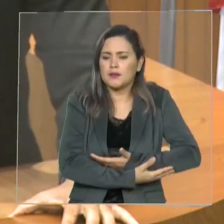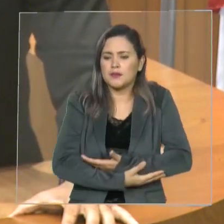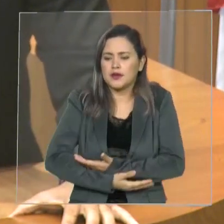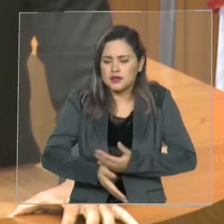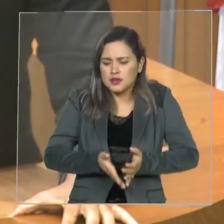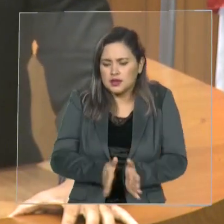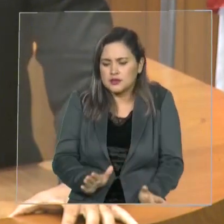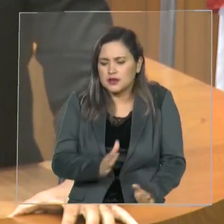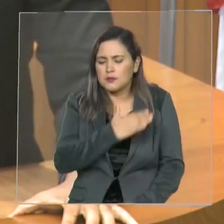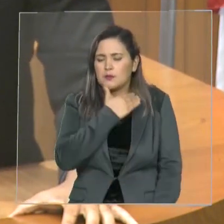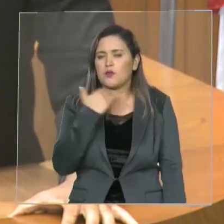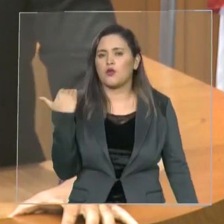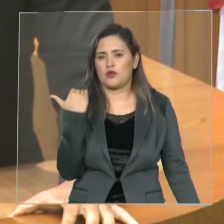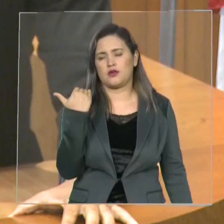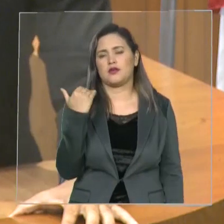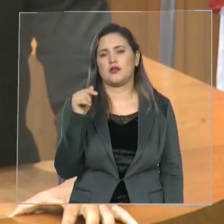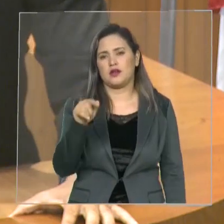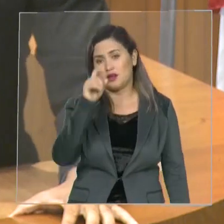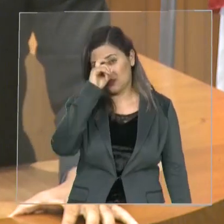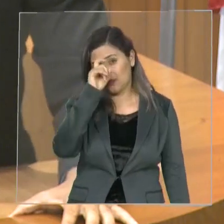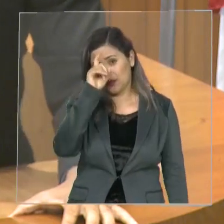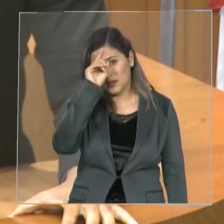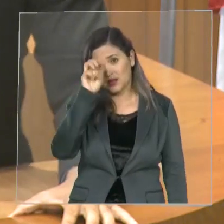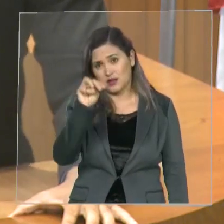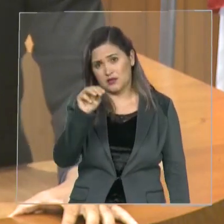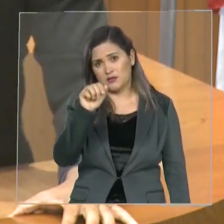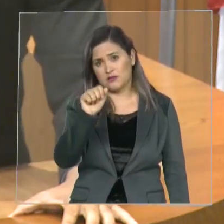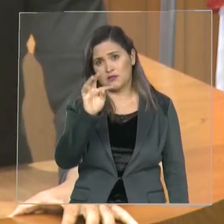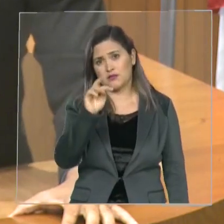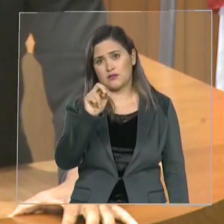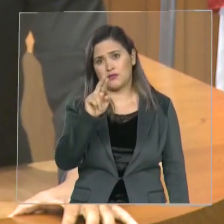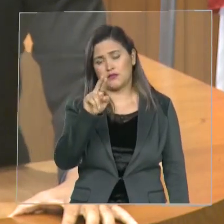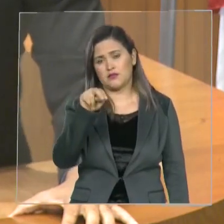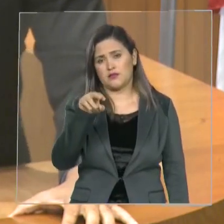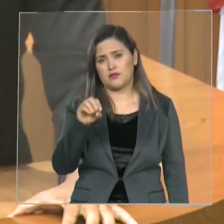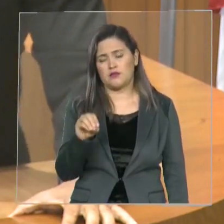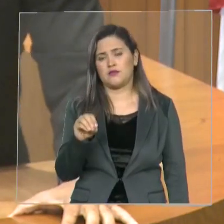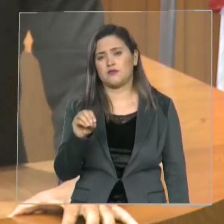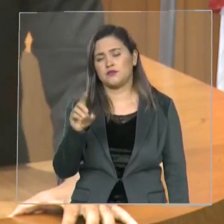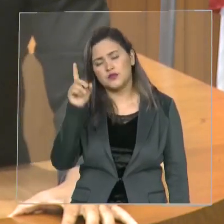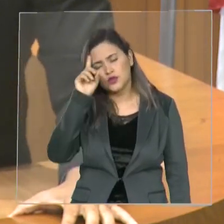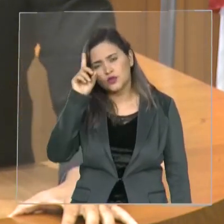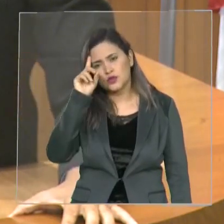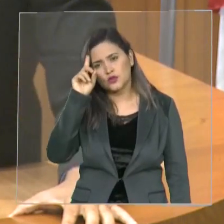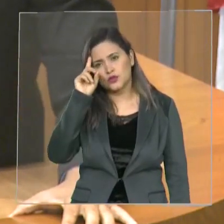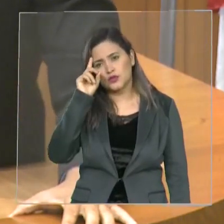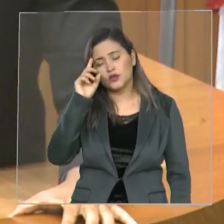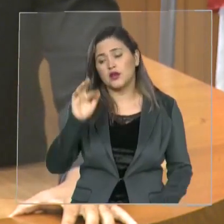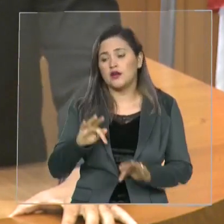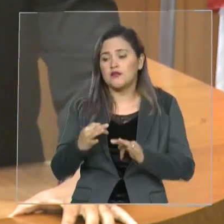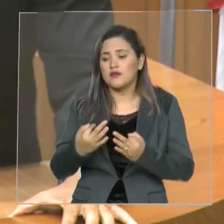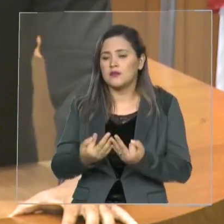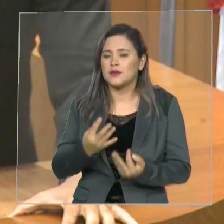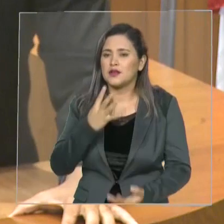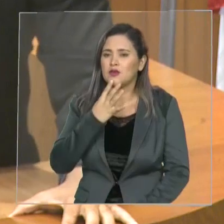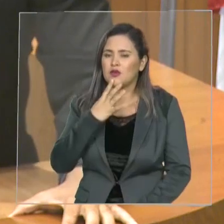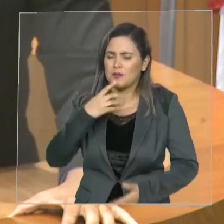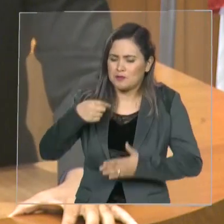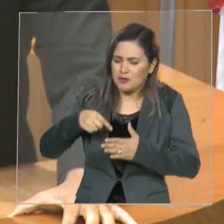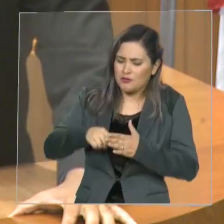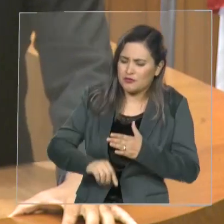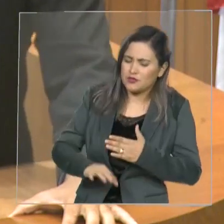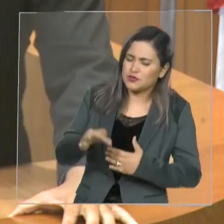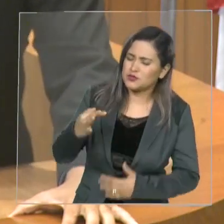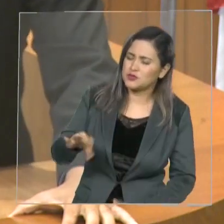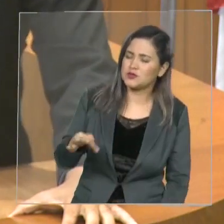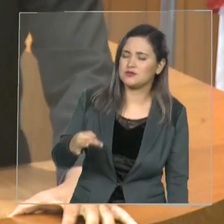Todos os dias. E só a dor de uma família que perde uma criança sabe o que é que elas estão passando. Todos os dias,